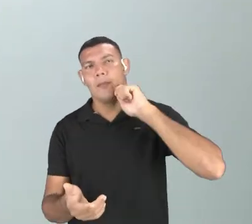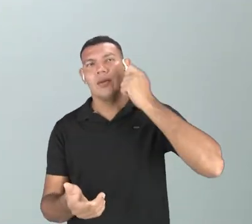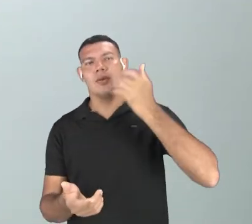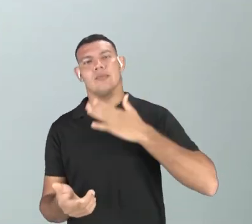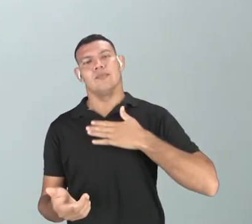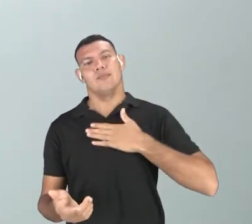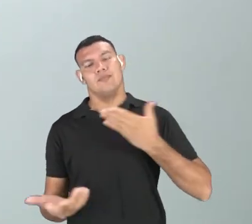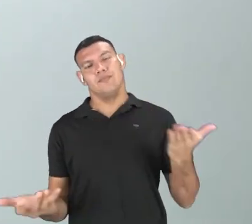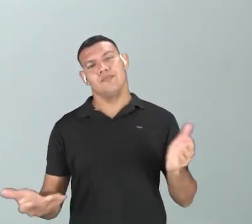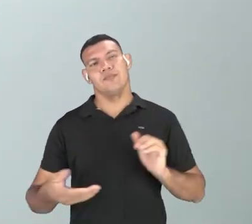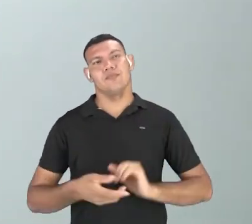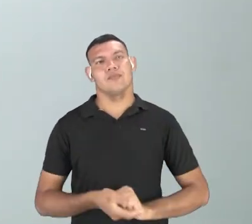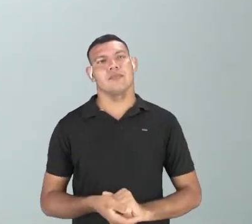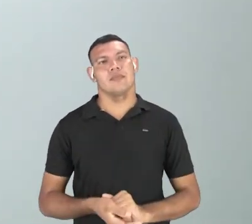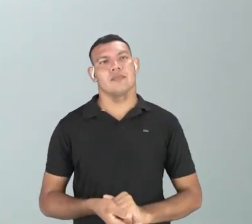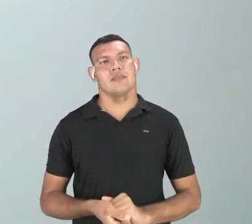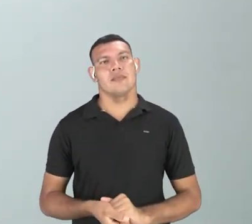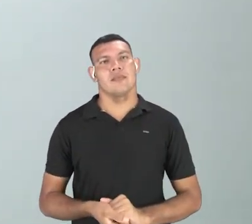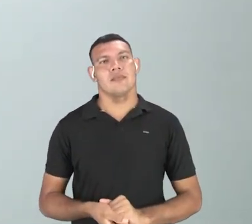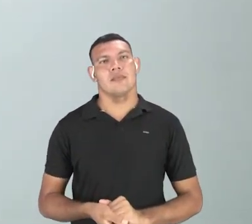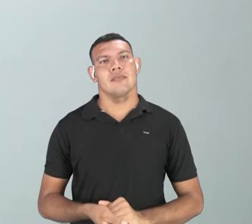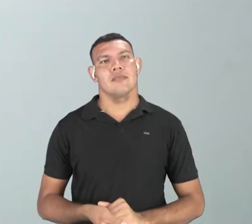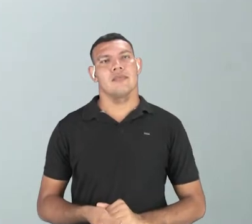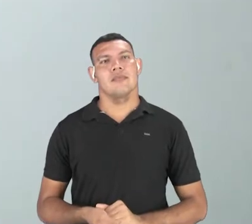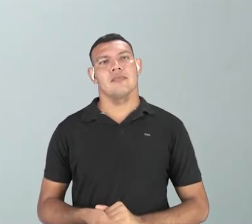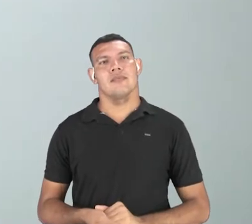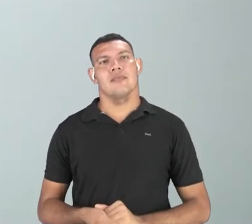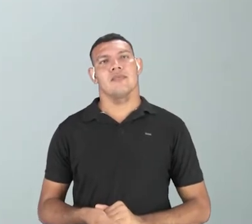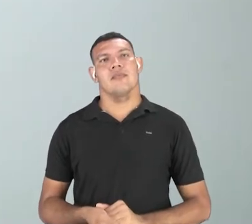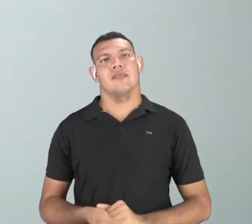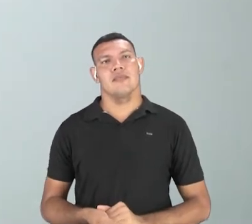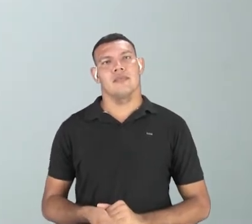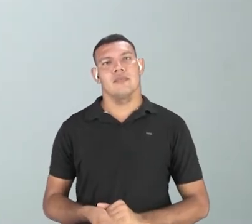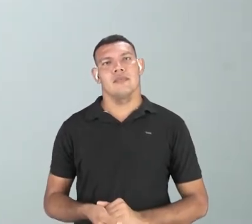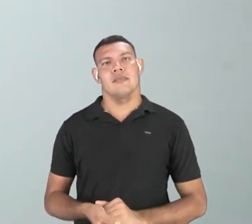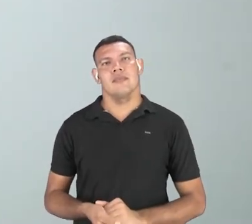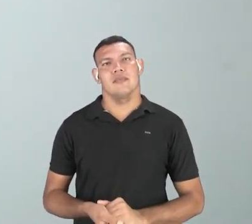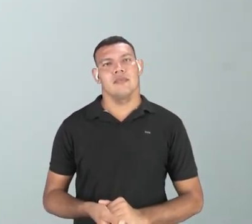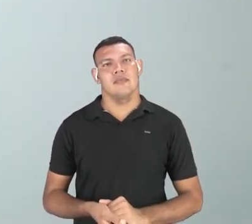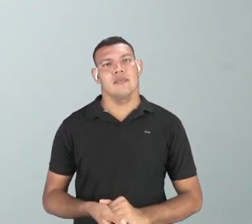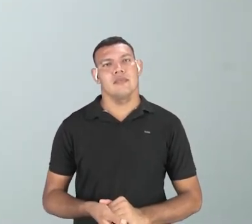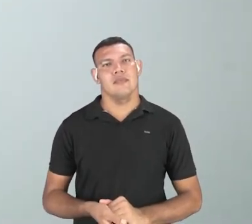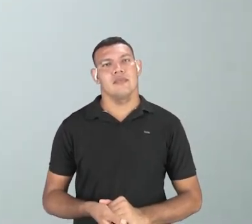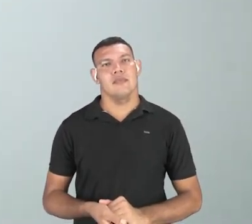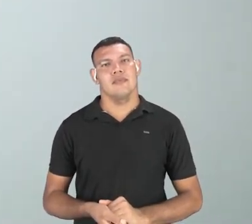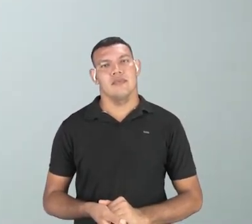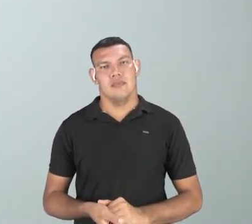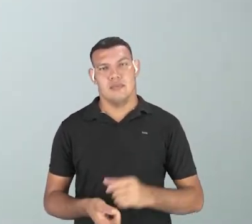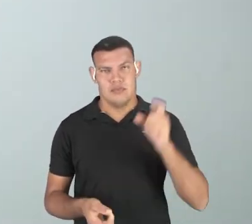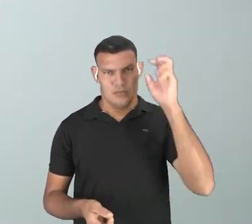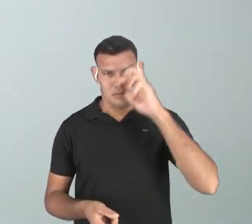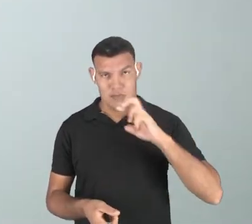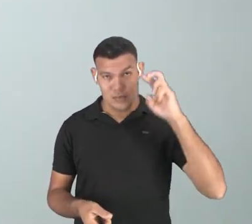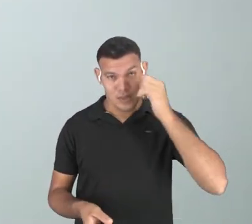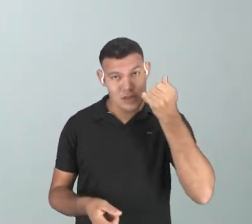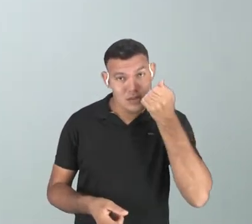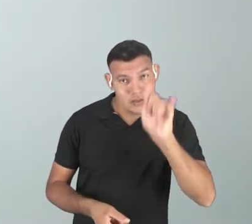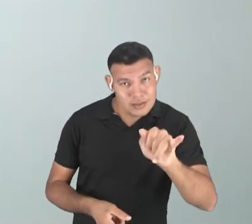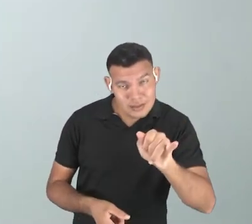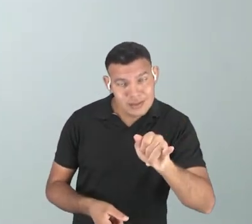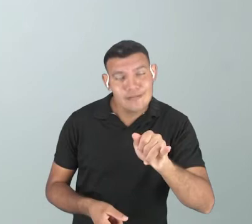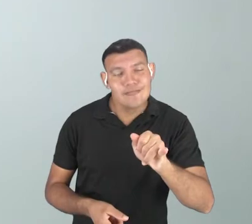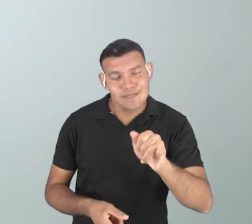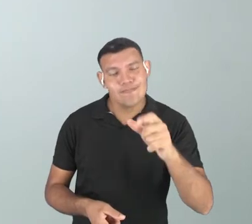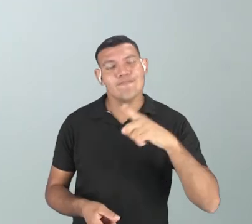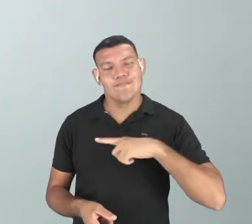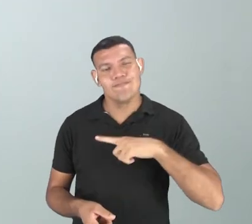mim, certo? Se vas ao supermercado, compra-me pan. Observaram? Observou-se ali, já sabe que